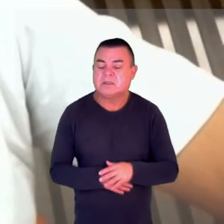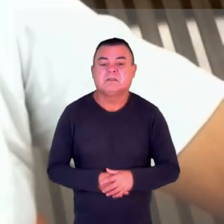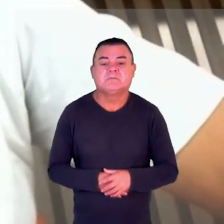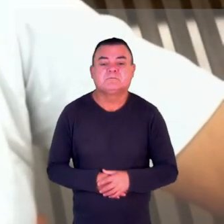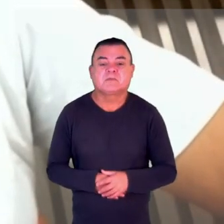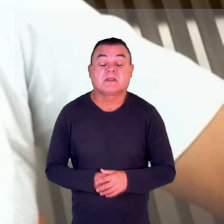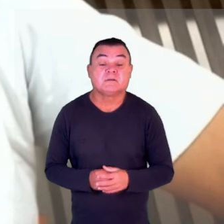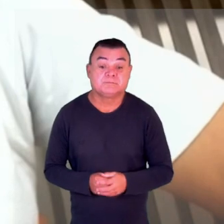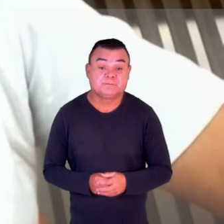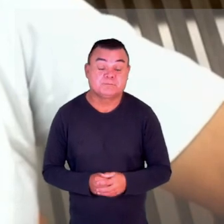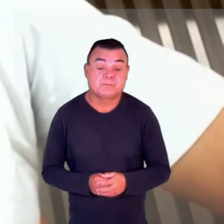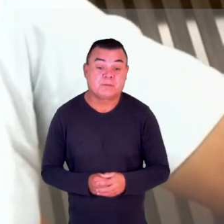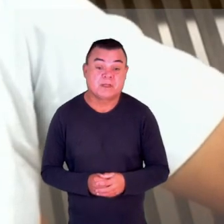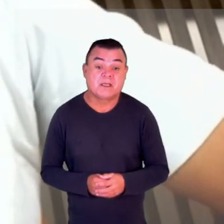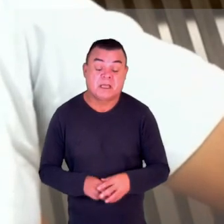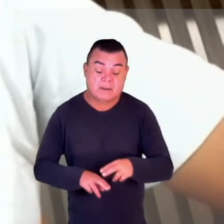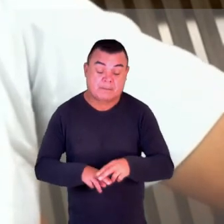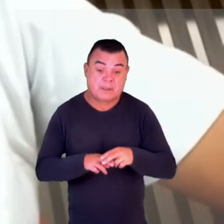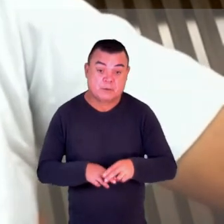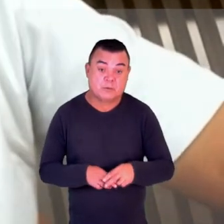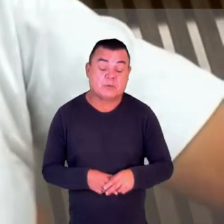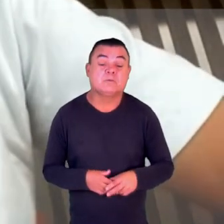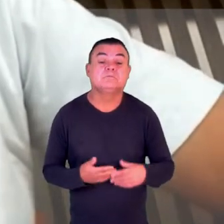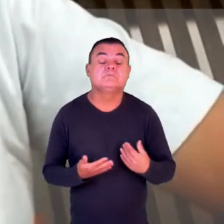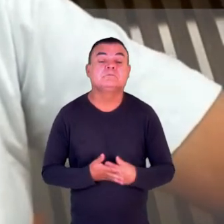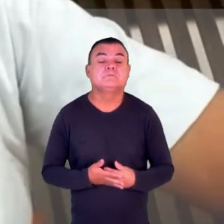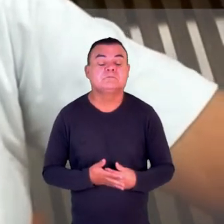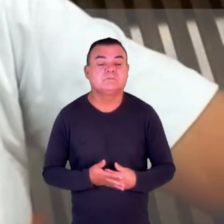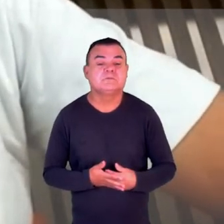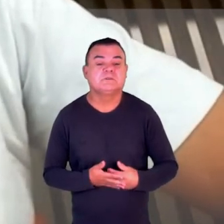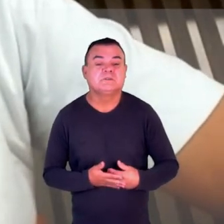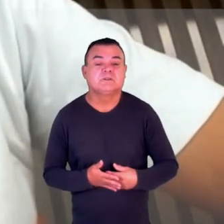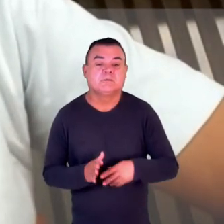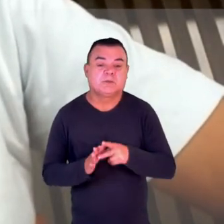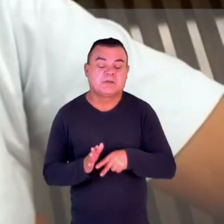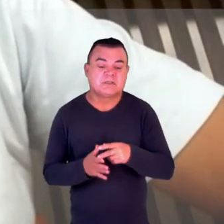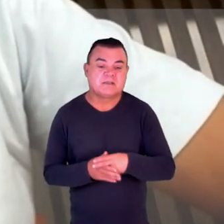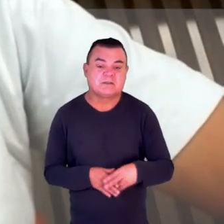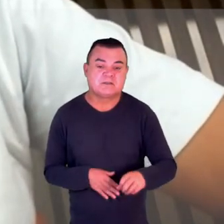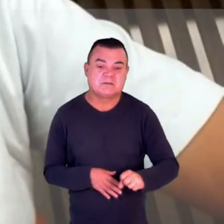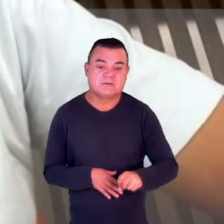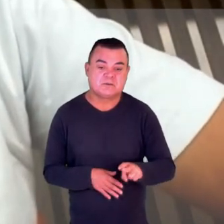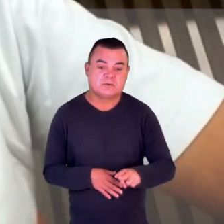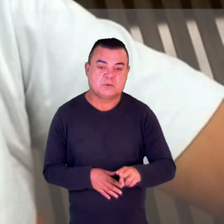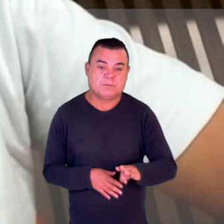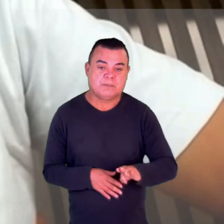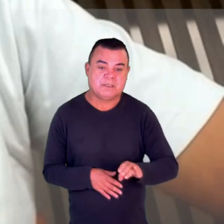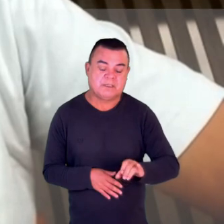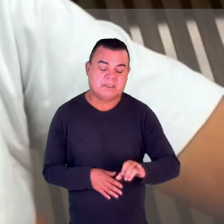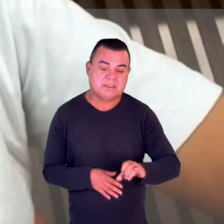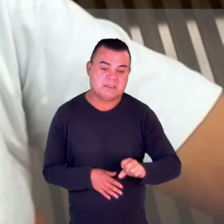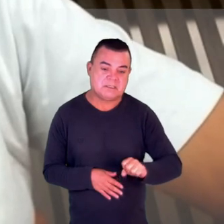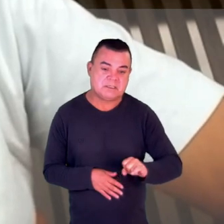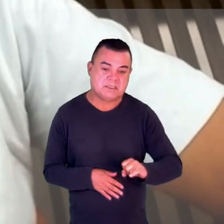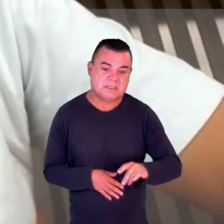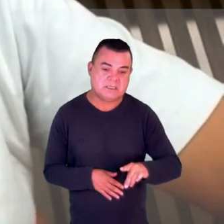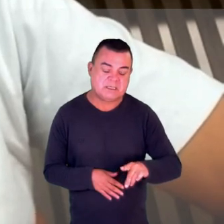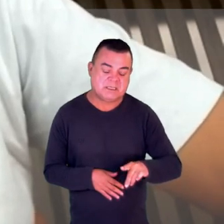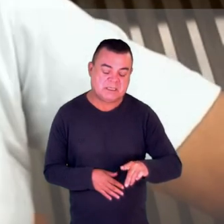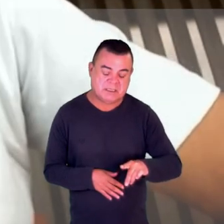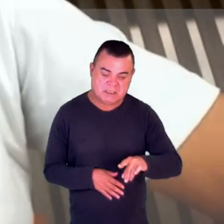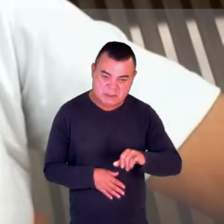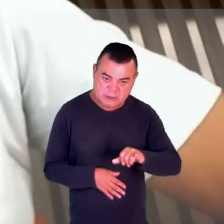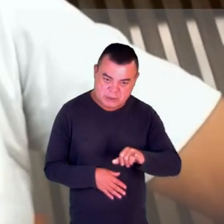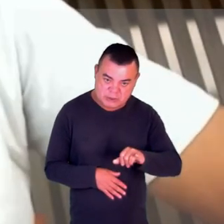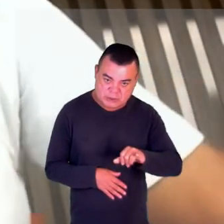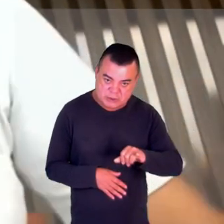eh de subsídio para custeio de aluguel e a primeira vez que eu que eu consegui fazer uma arroz eh eh e alguma